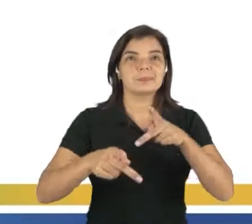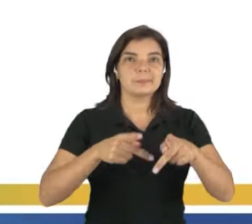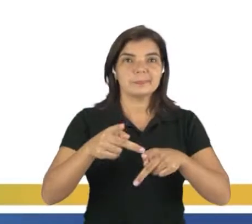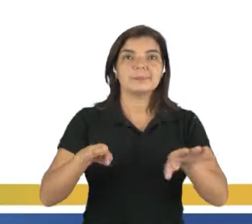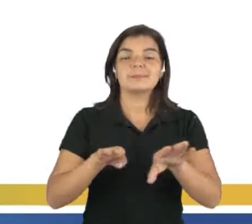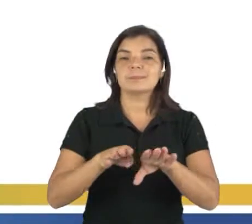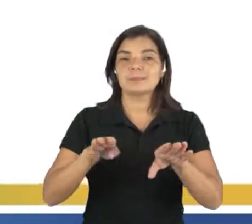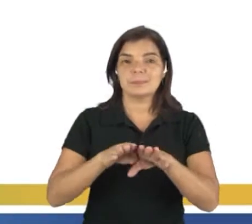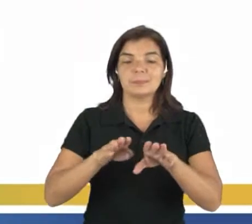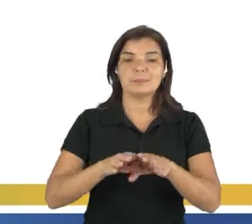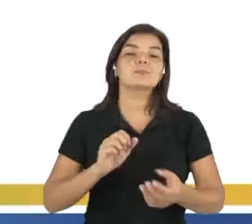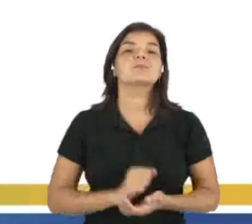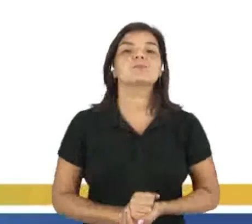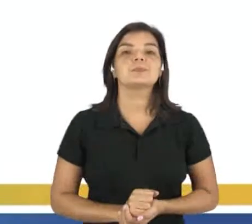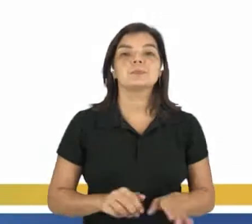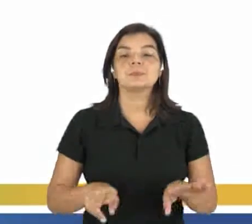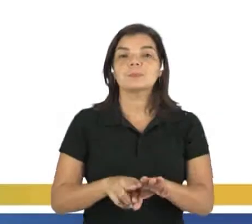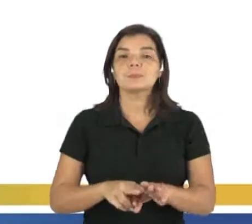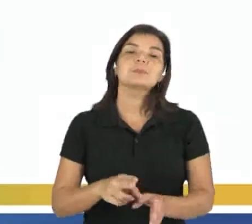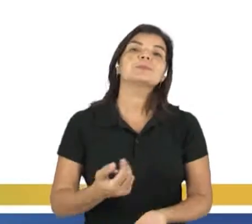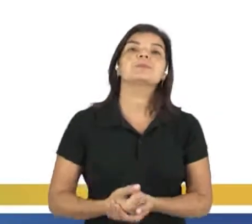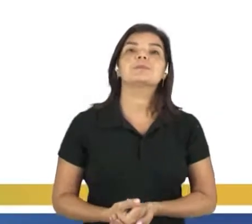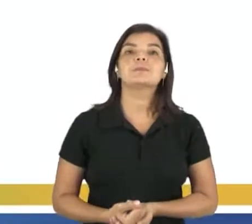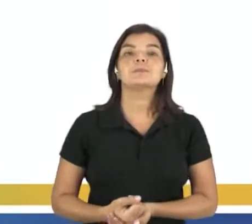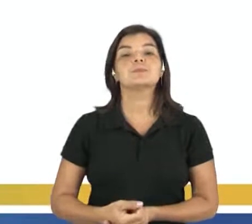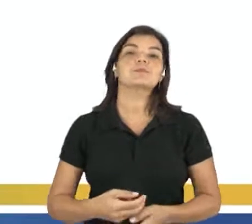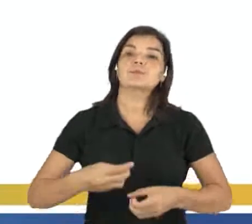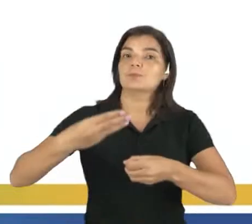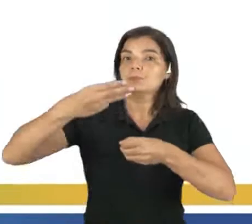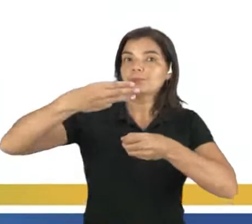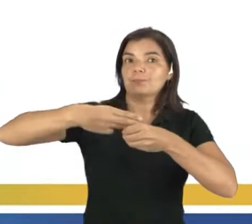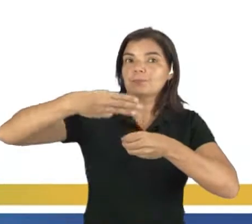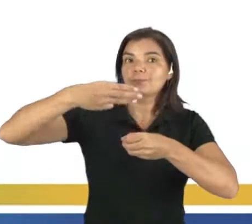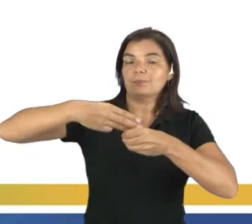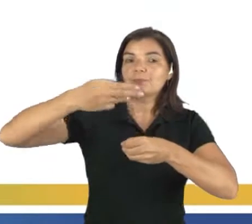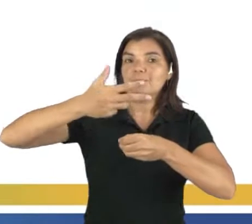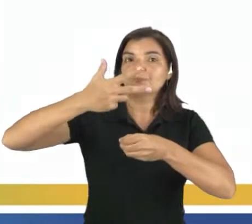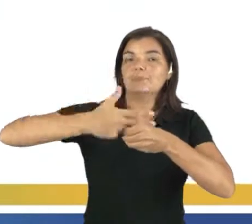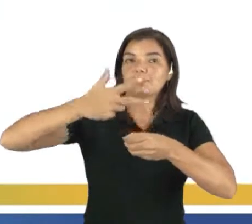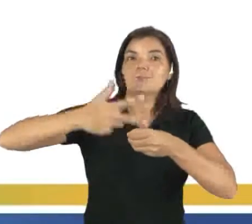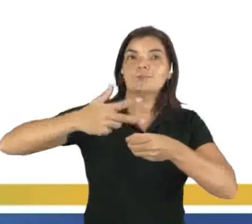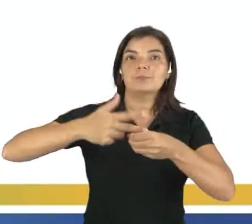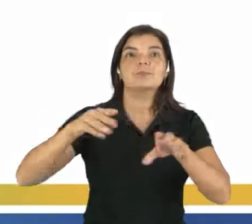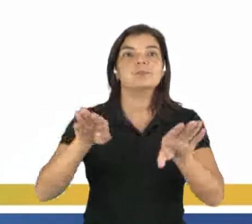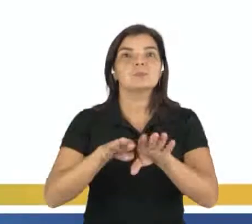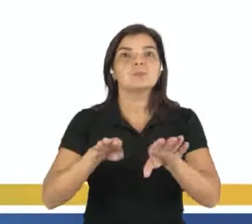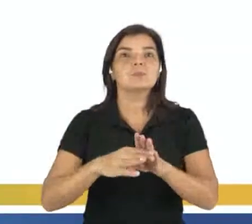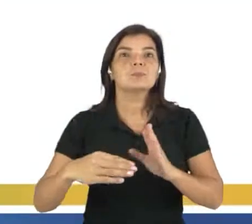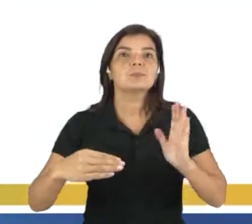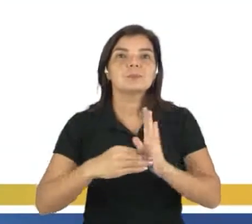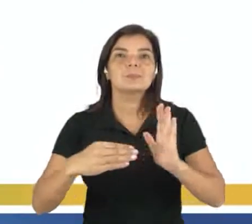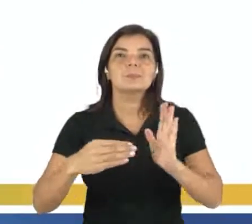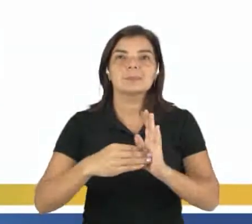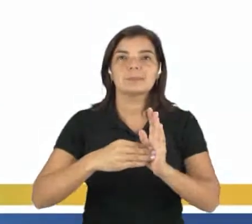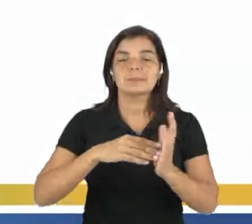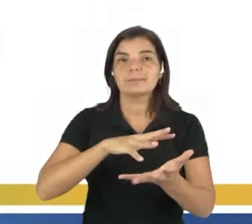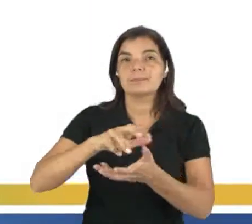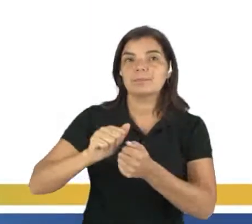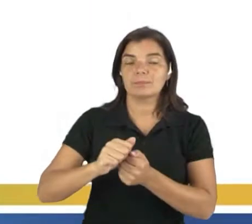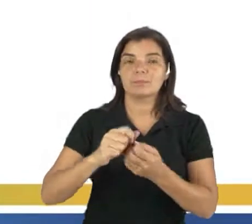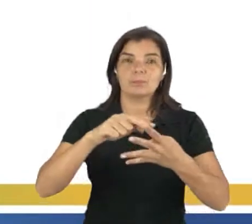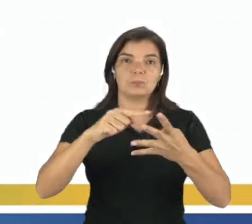população, seguida pela Guatemala, Peru e México. Segundo o Banco Mundial, em 2016, 1 em cada 4